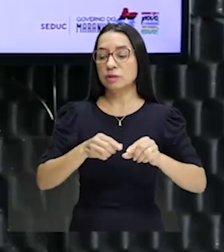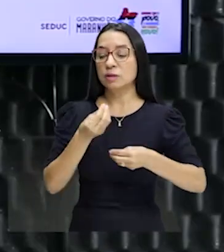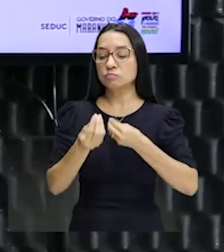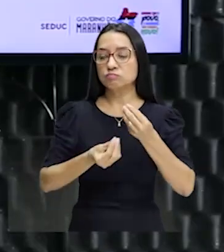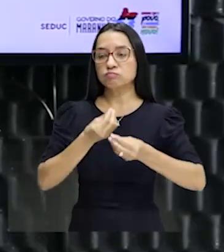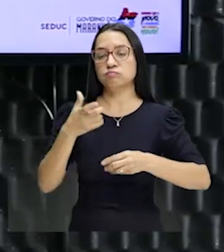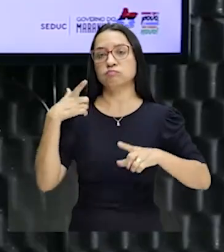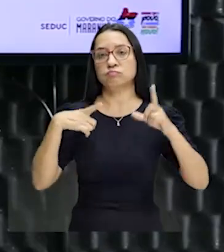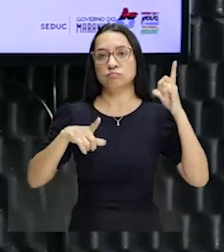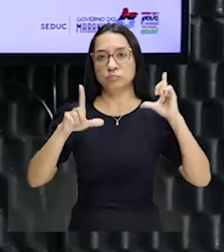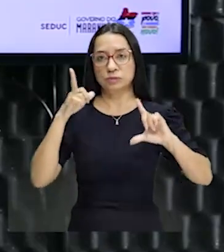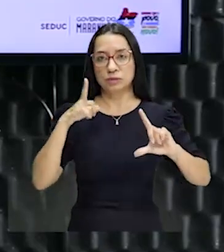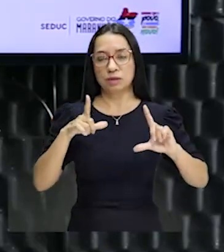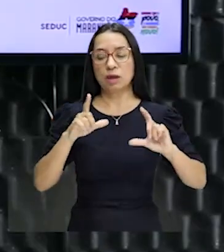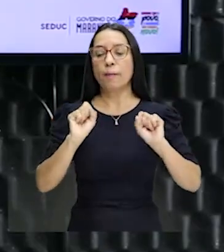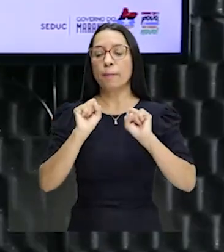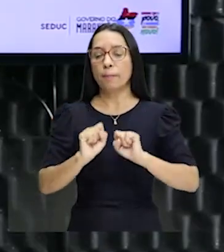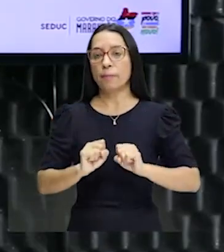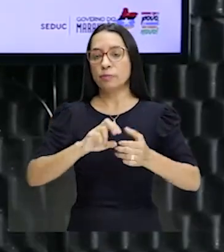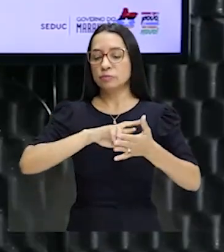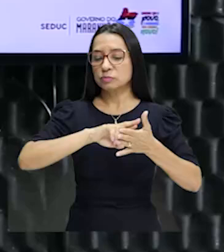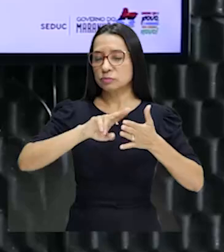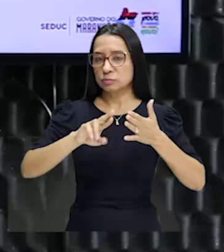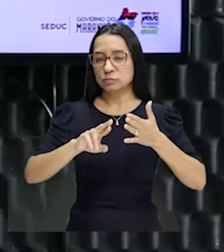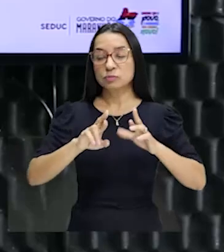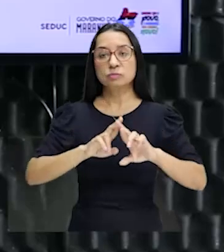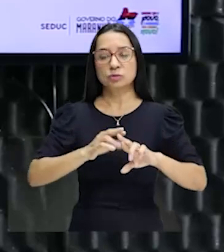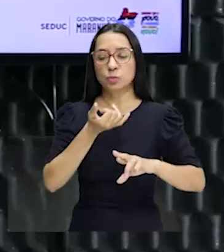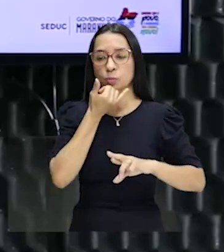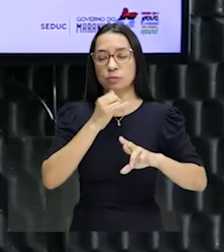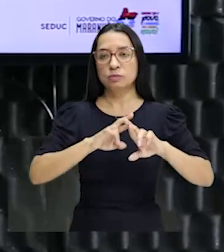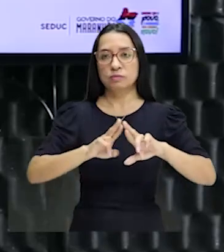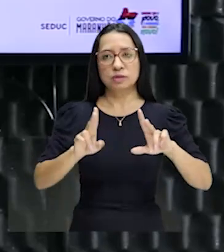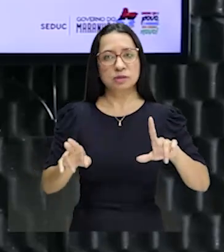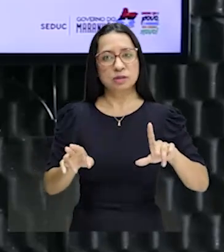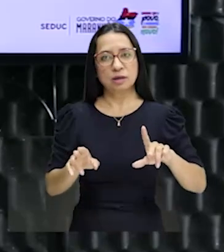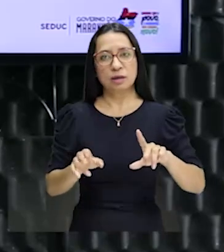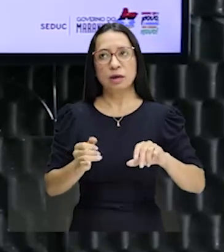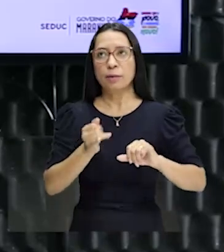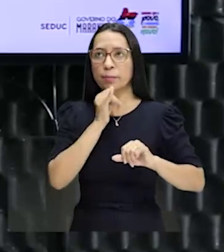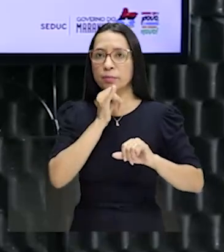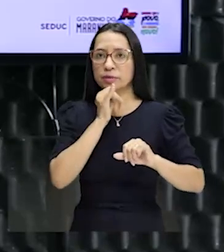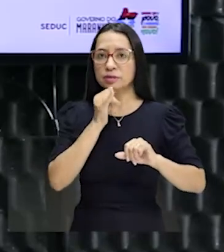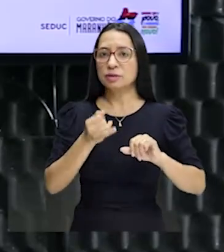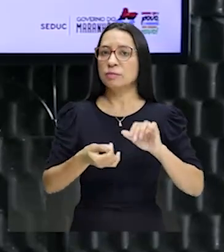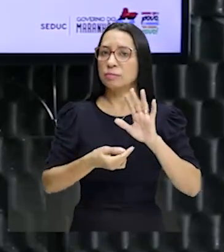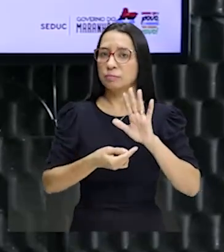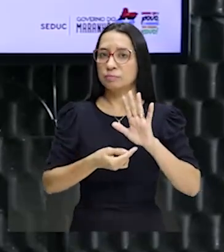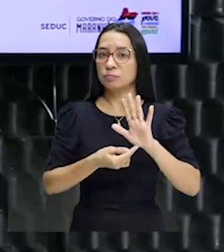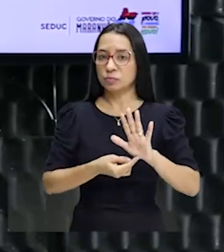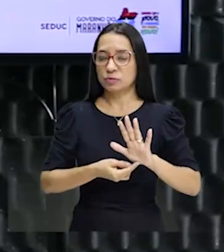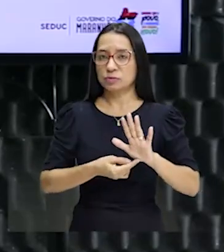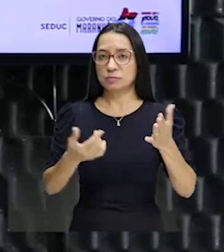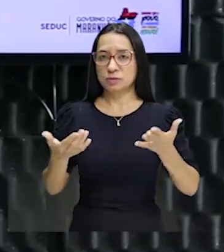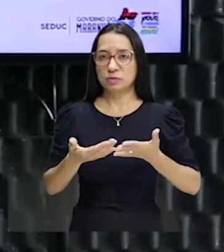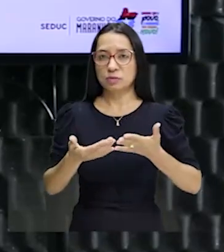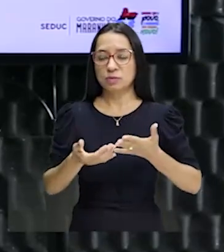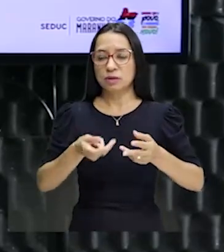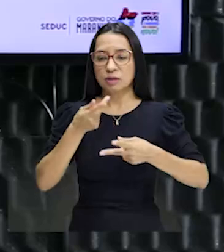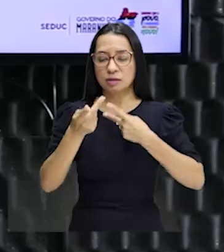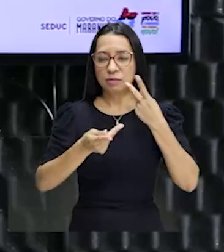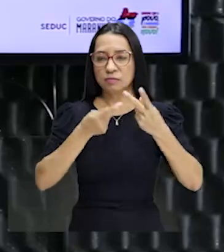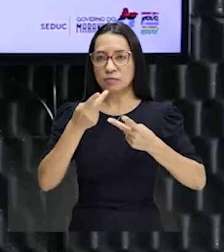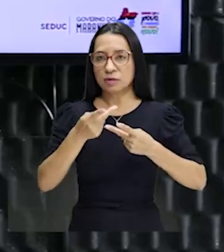lazer. Eu posso diferenciar, dar um exemplo aqui rapidinho para vocês. Vamos falar de um jogador de futebol. Vou pegar